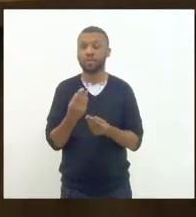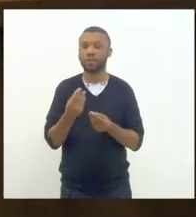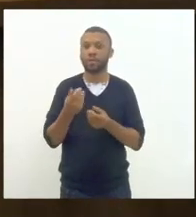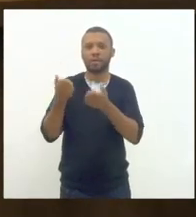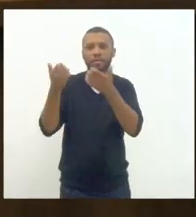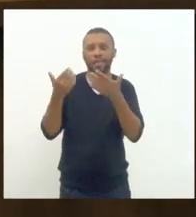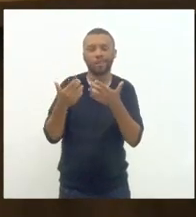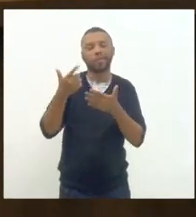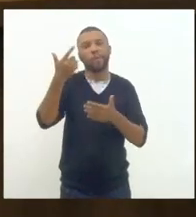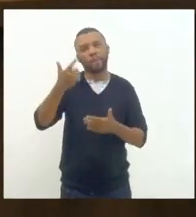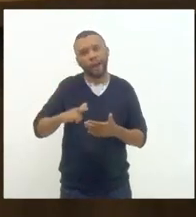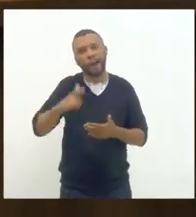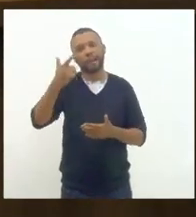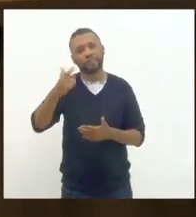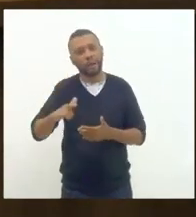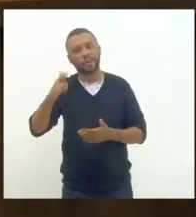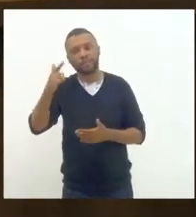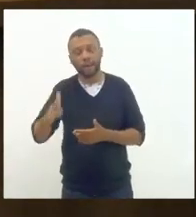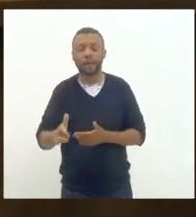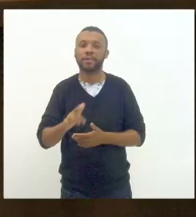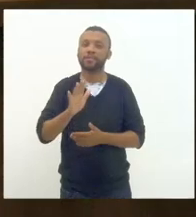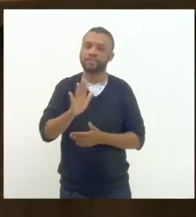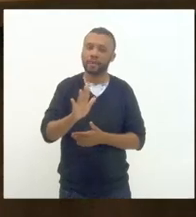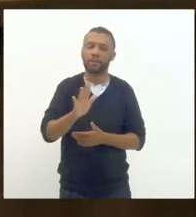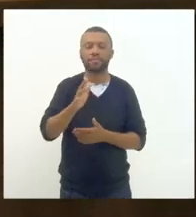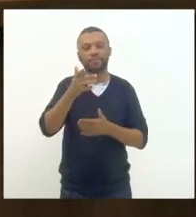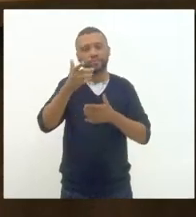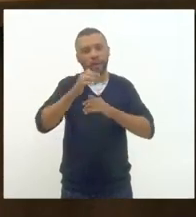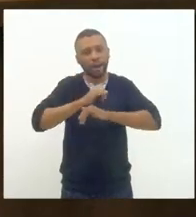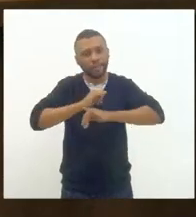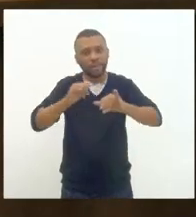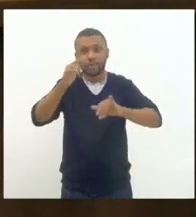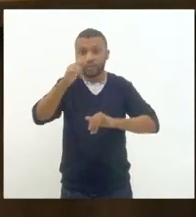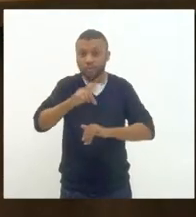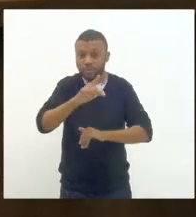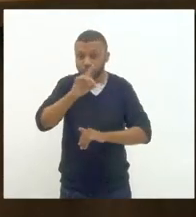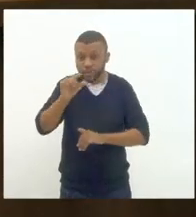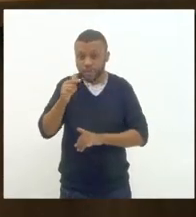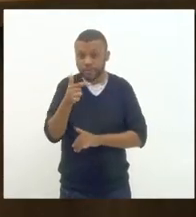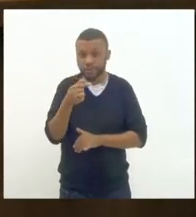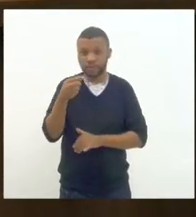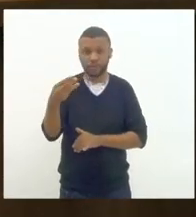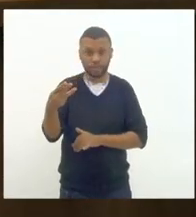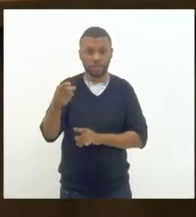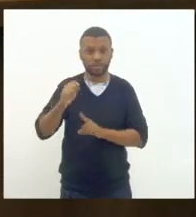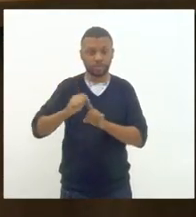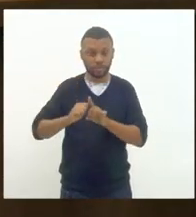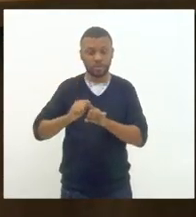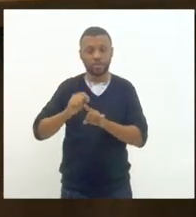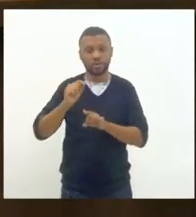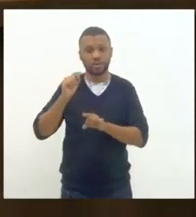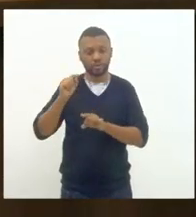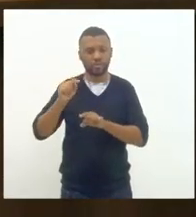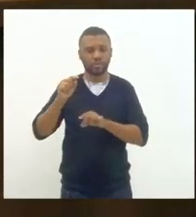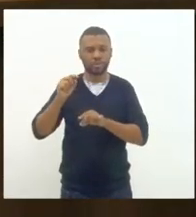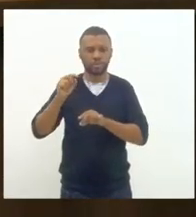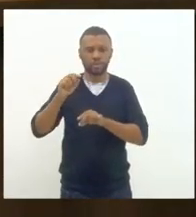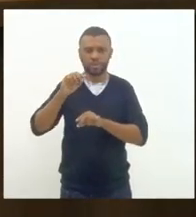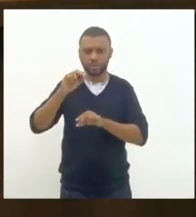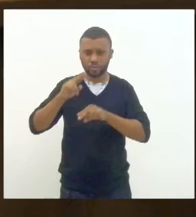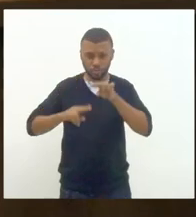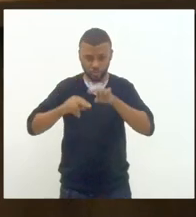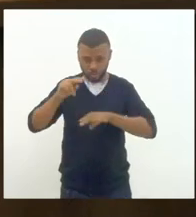que eu sou repetitivo, mas vou repetir aqui que no último dia 23, as operadoras, de forma